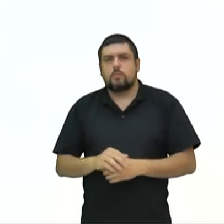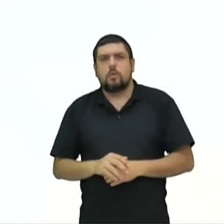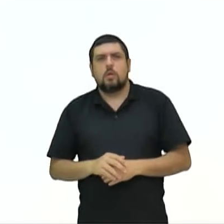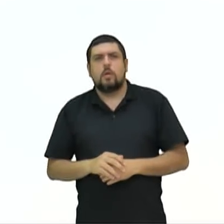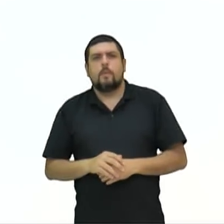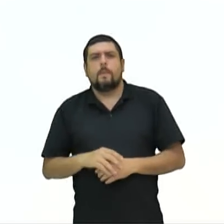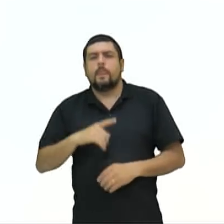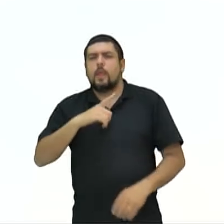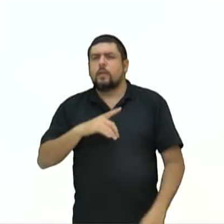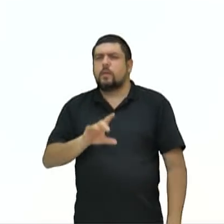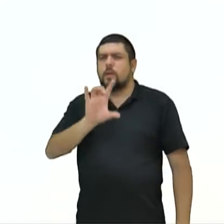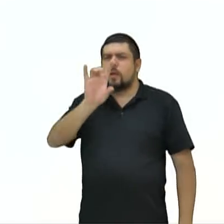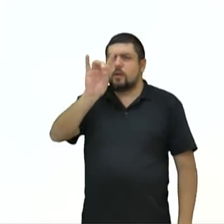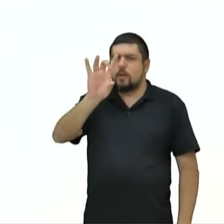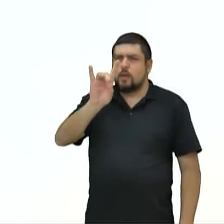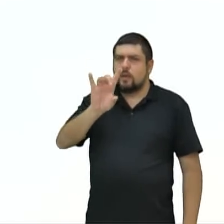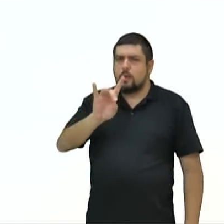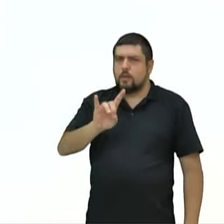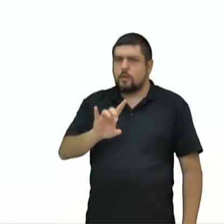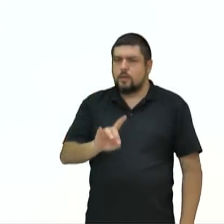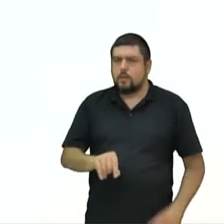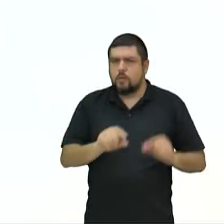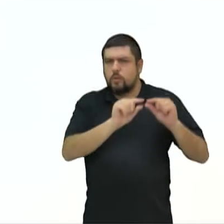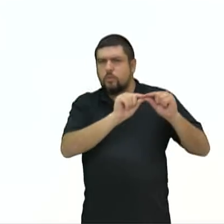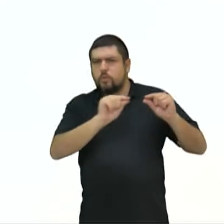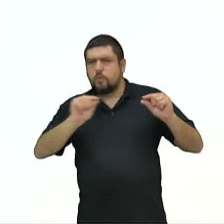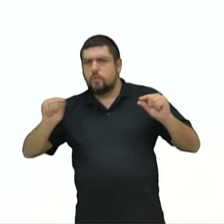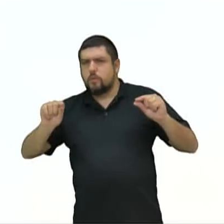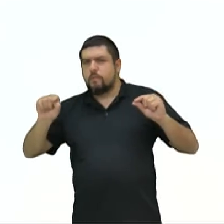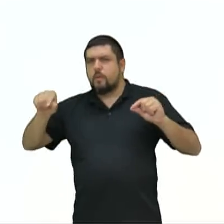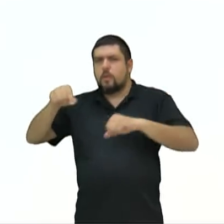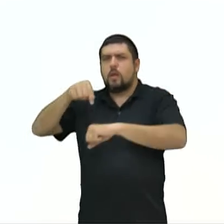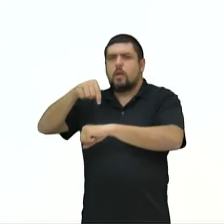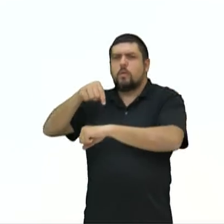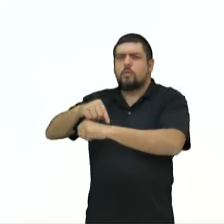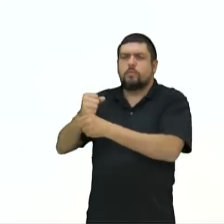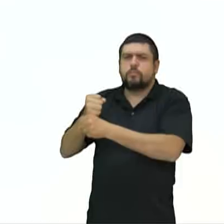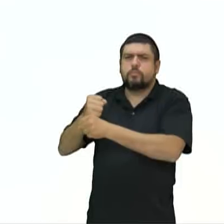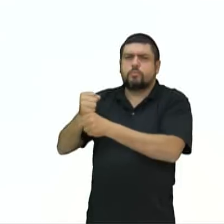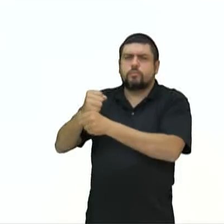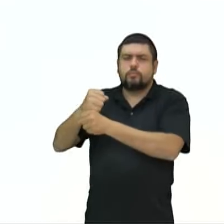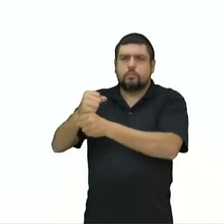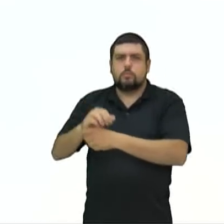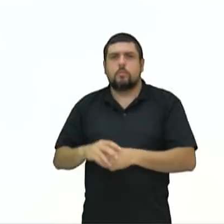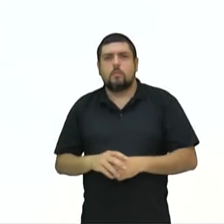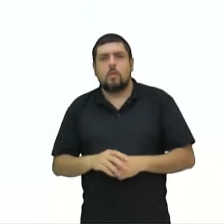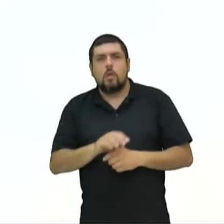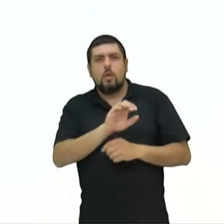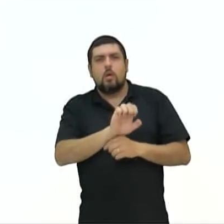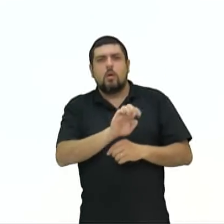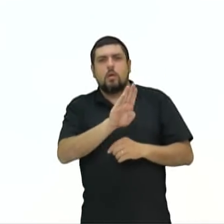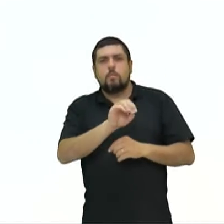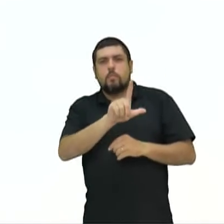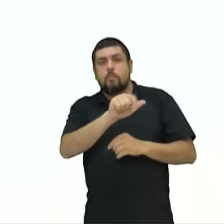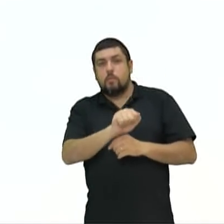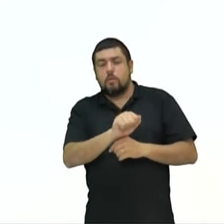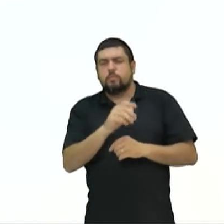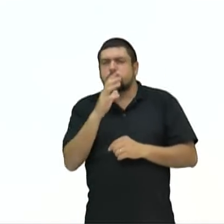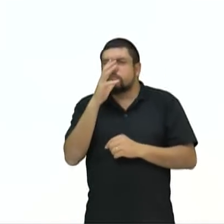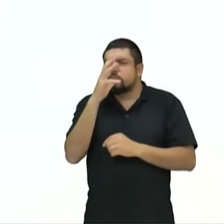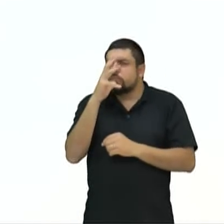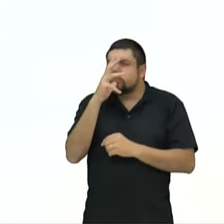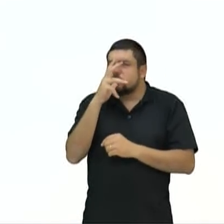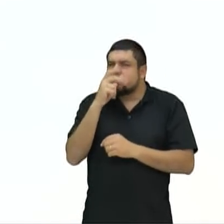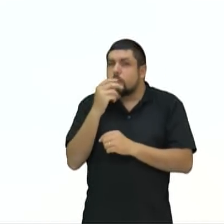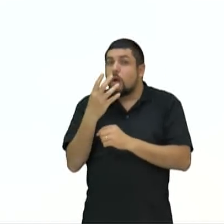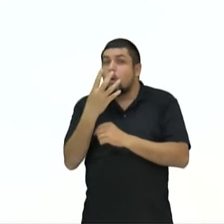hepatite, catapora, coqueluche, mostrando quanto tempo cada uma demorou para ser desenvolvida. Do ebola, ó, que tem 2 asteriscos aqui, levou 43